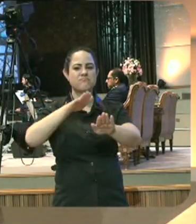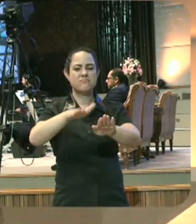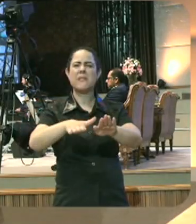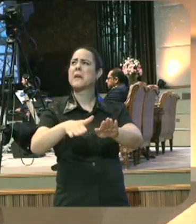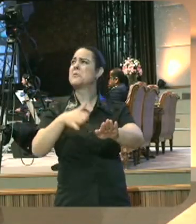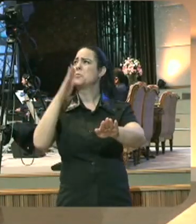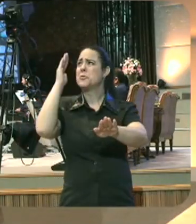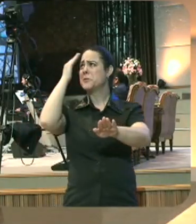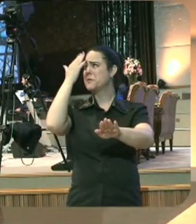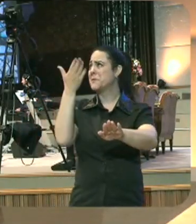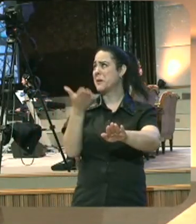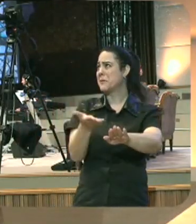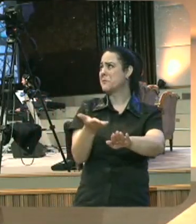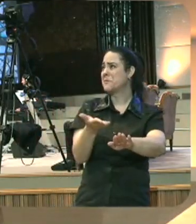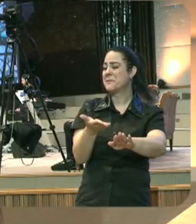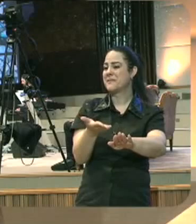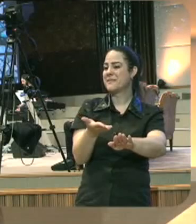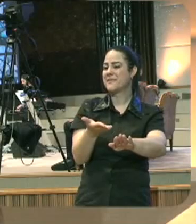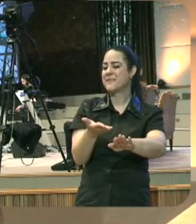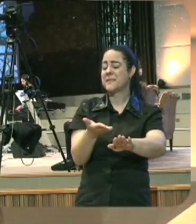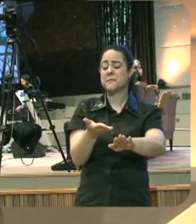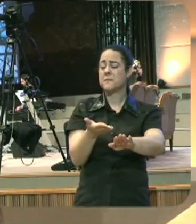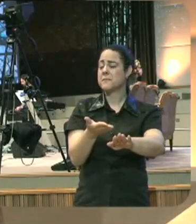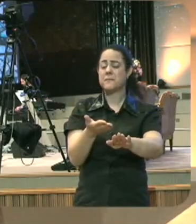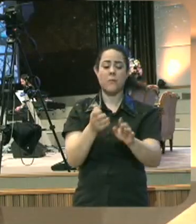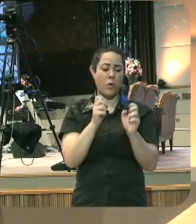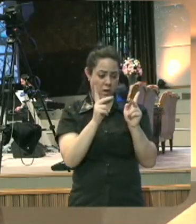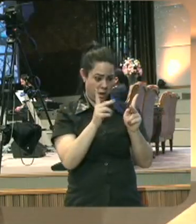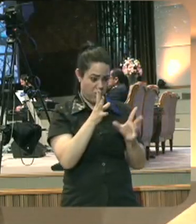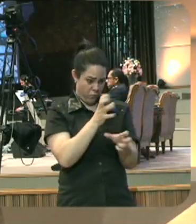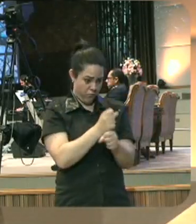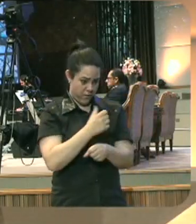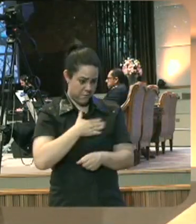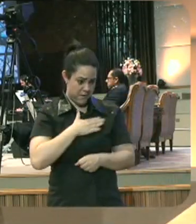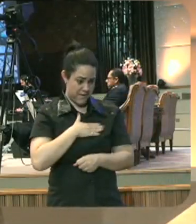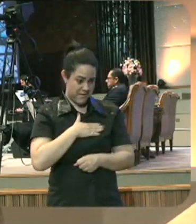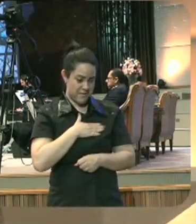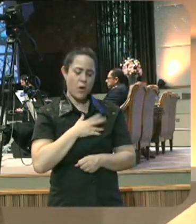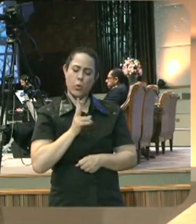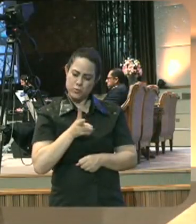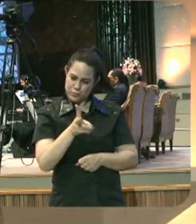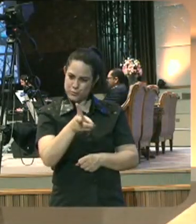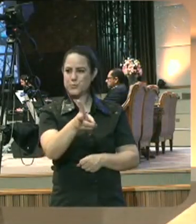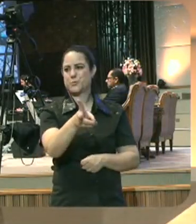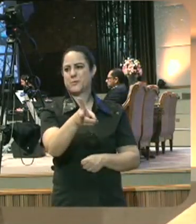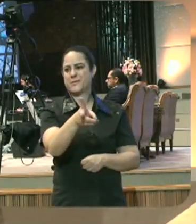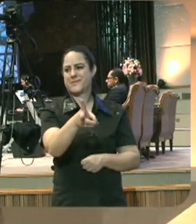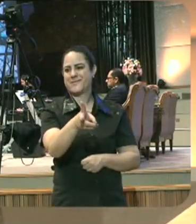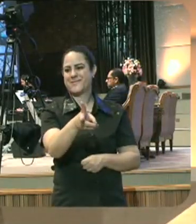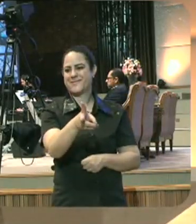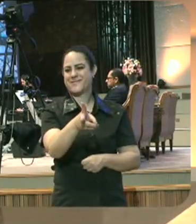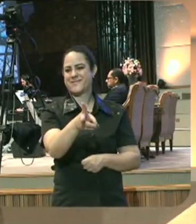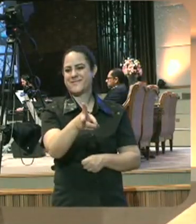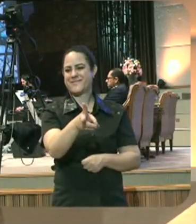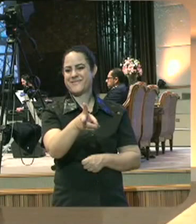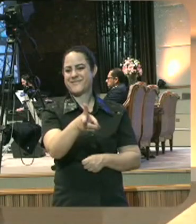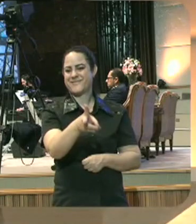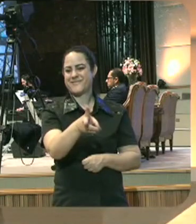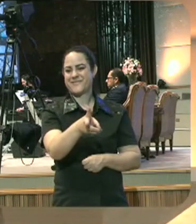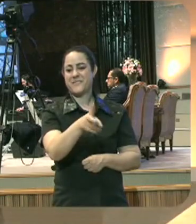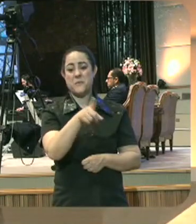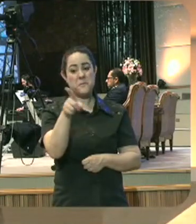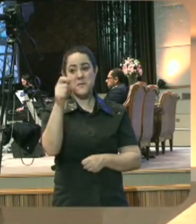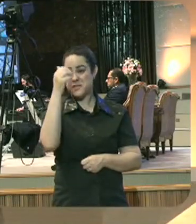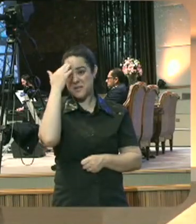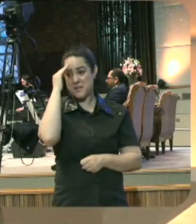quê. Ele fala: não faz mal, você confia em mim. E você marcha a primeira vez, a segunda, a terceira, e